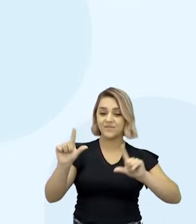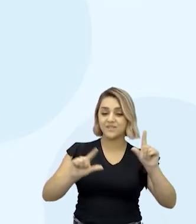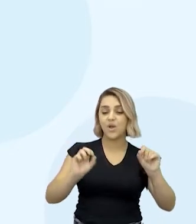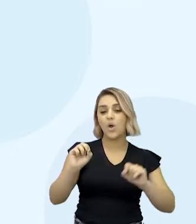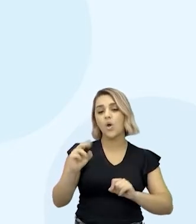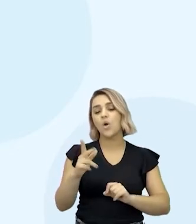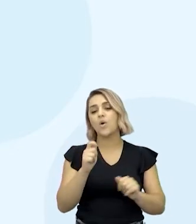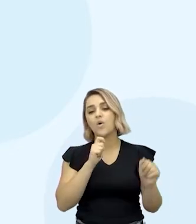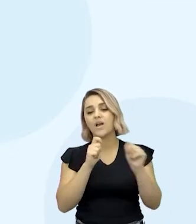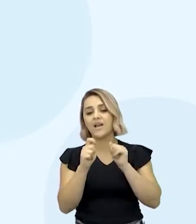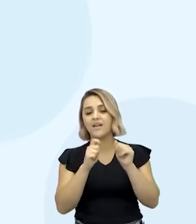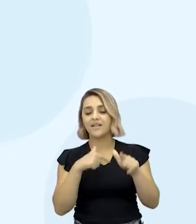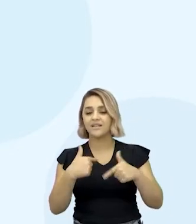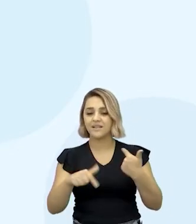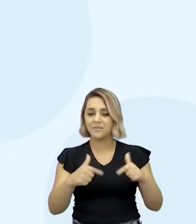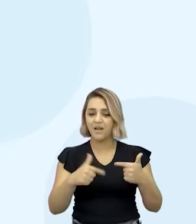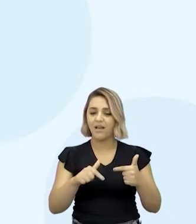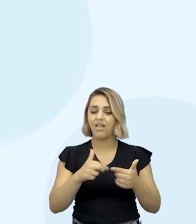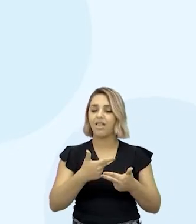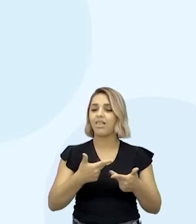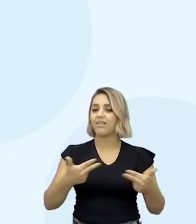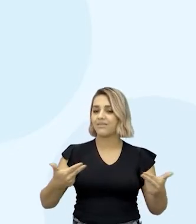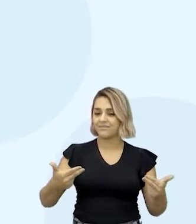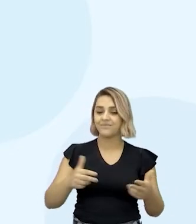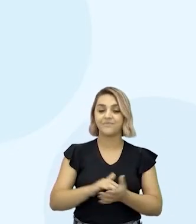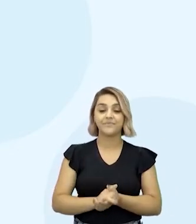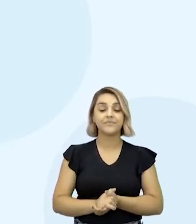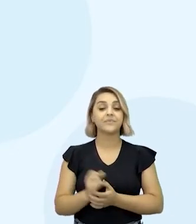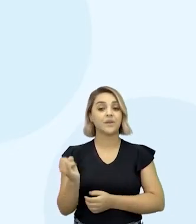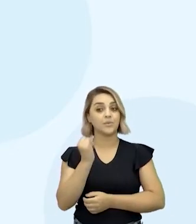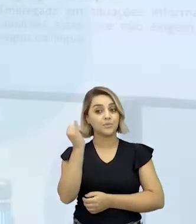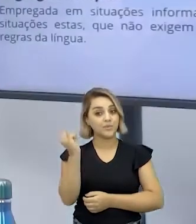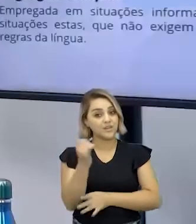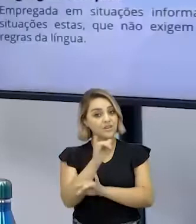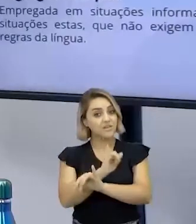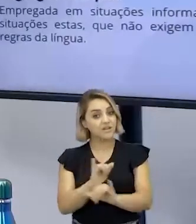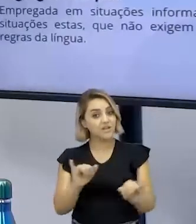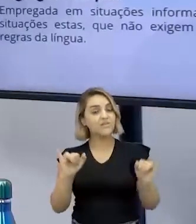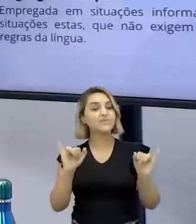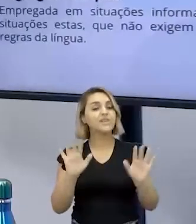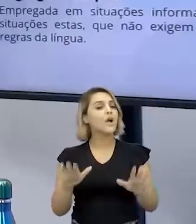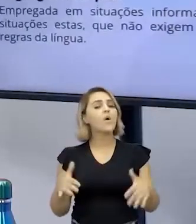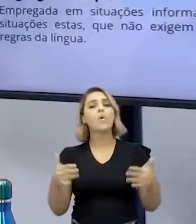emprego, etc. Então, vale reforçar aqui, né, que qual que é o